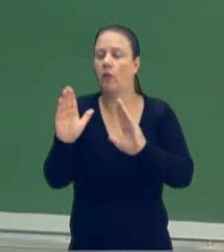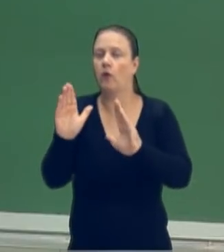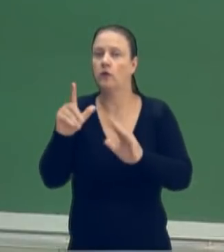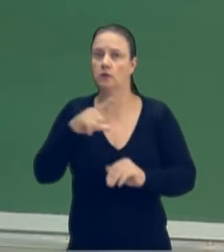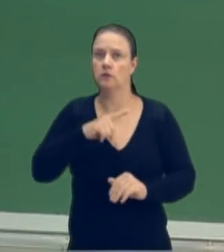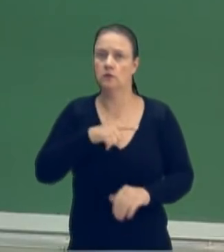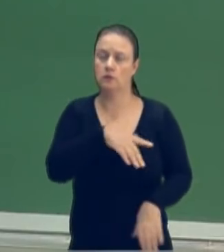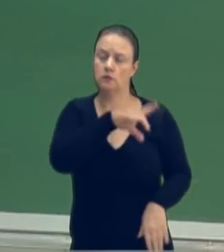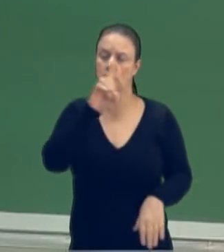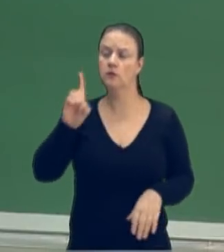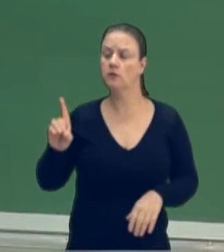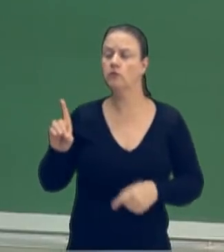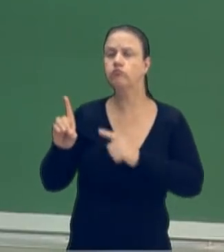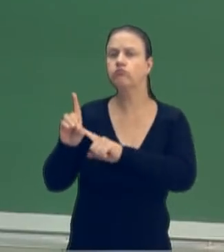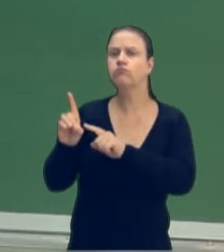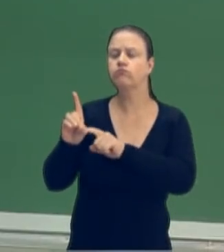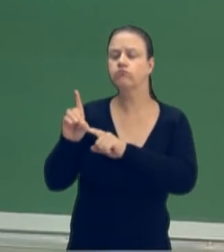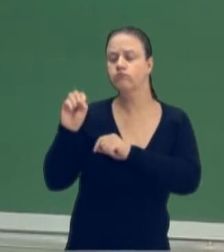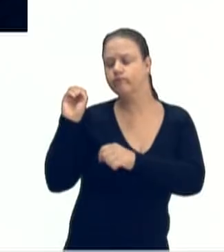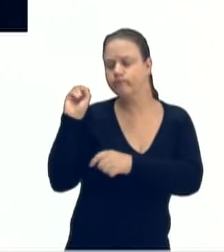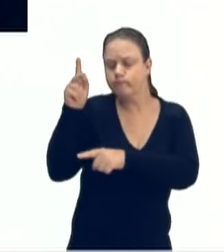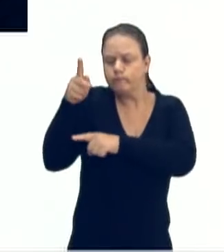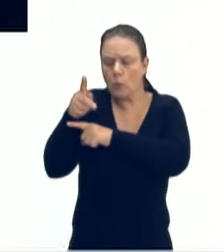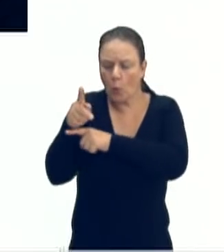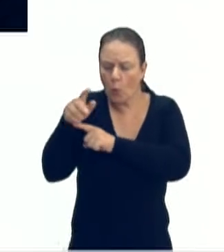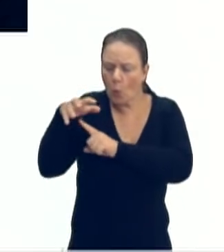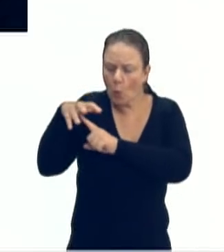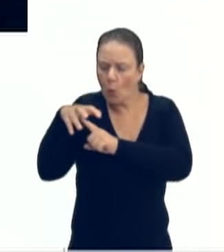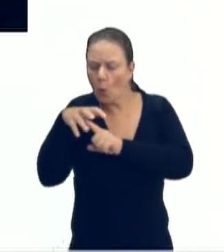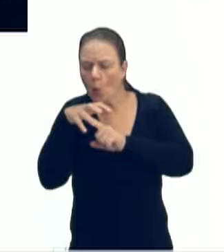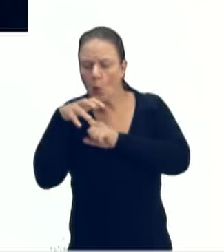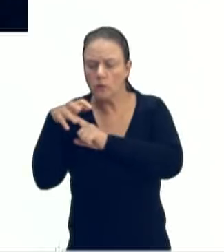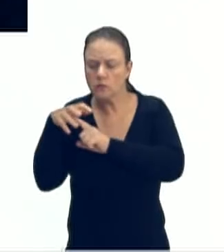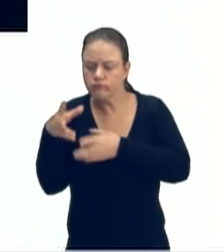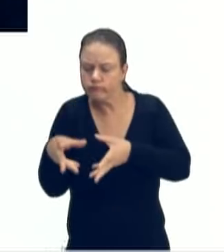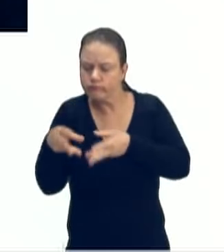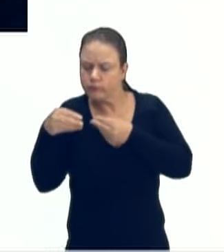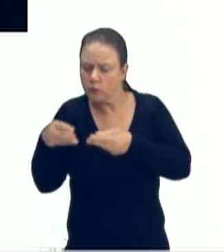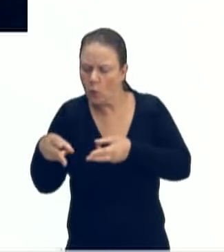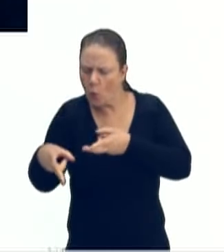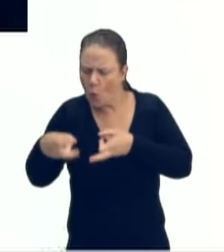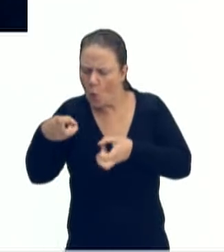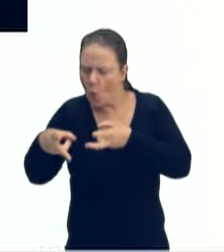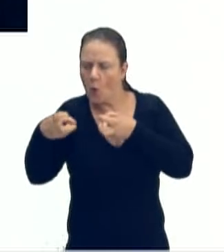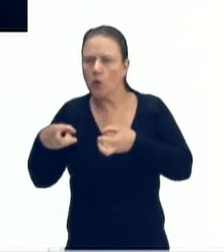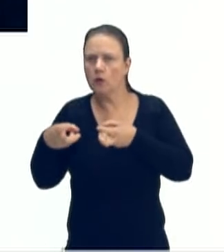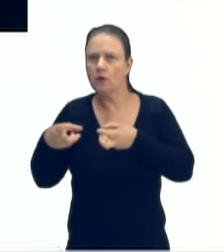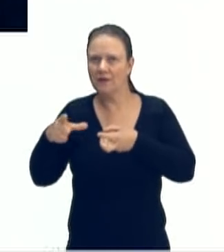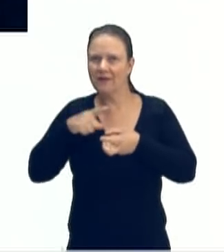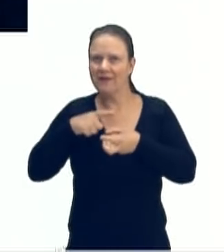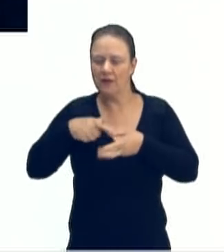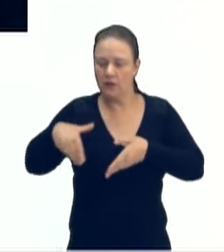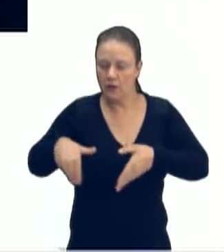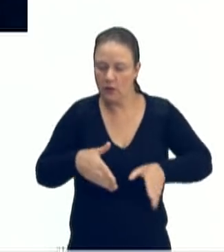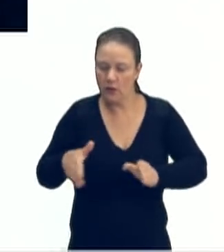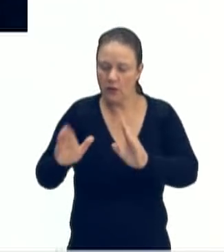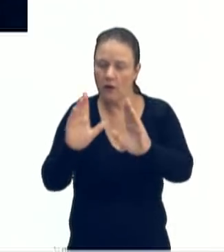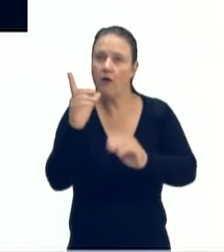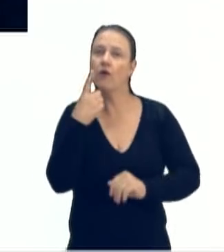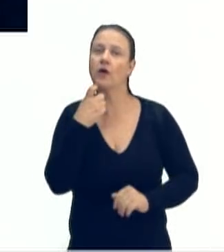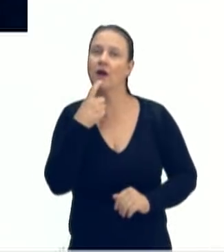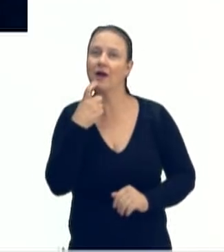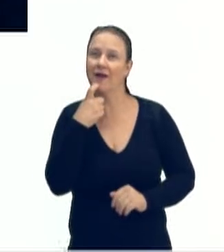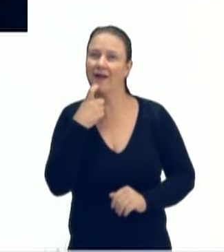direita da imagem de satélite, o Mar Vermelho, o famoso Mar Vermelho da passagem bíblica, inclusive, do Êxodo